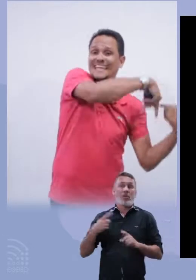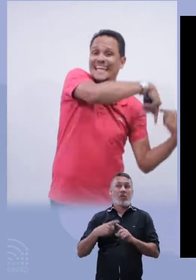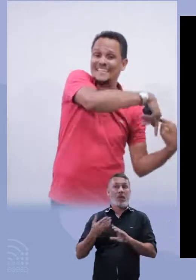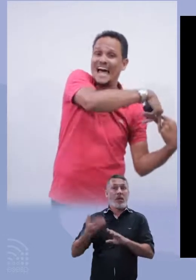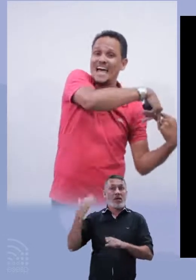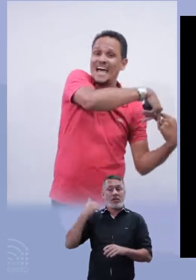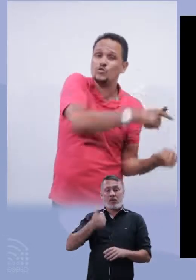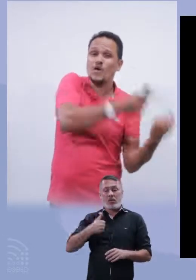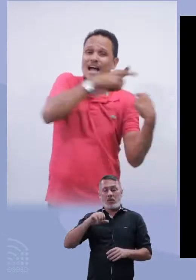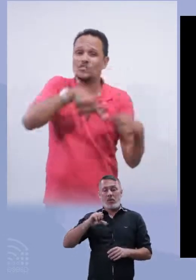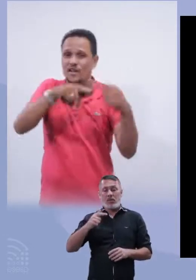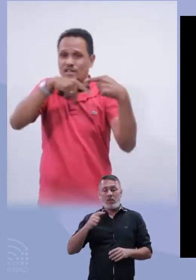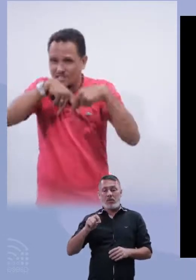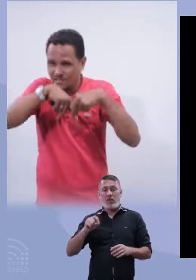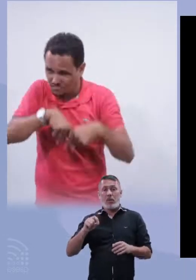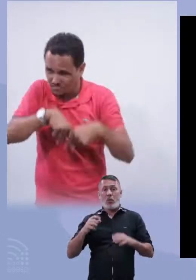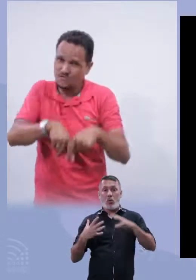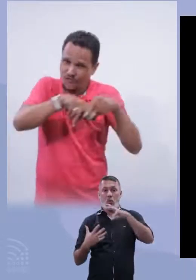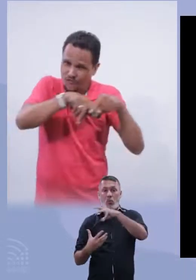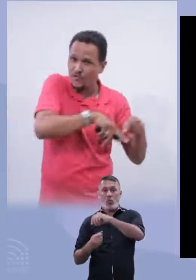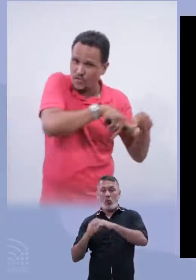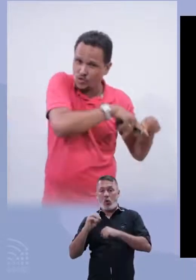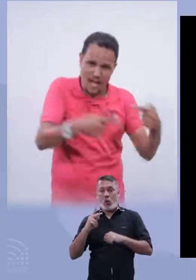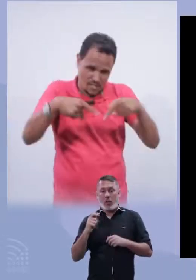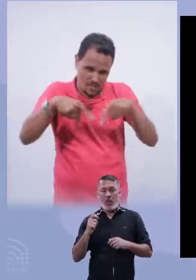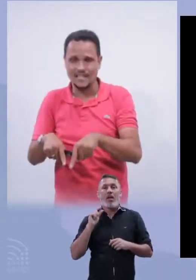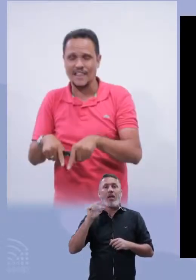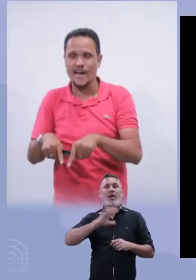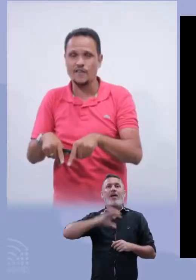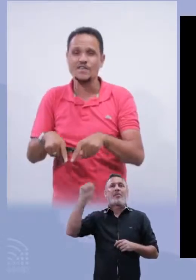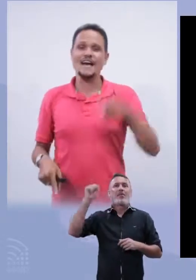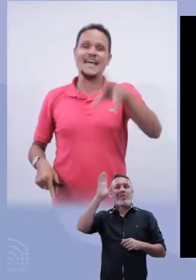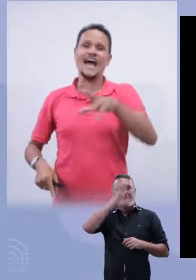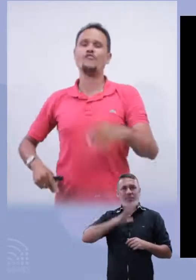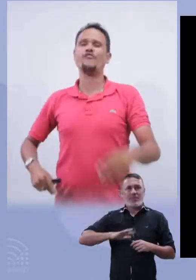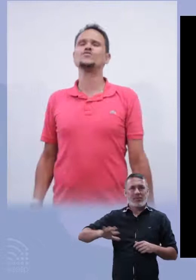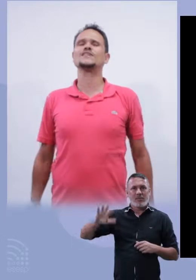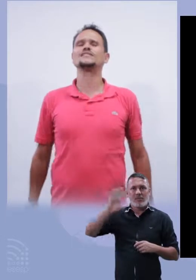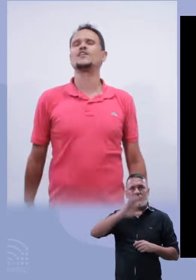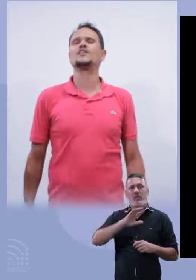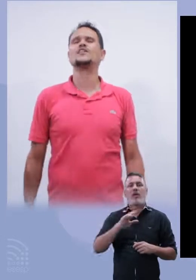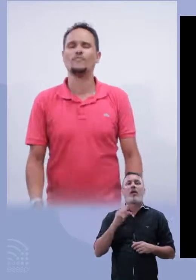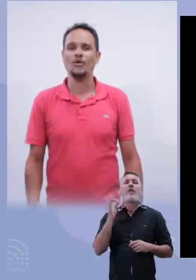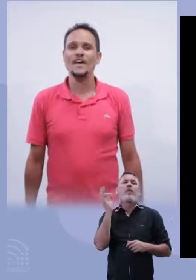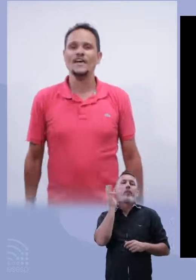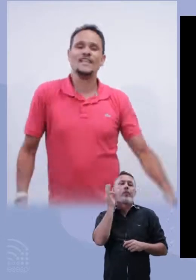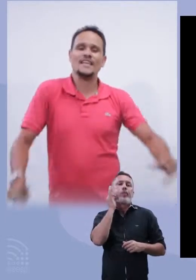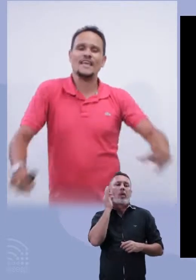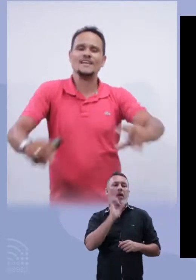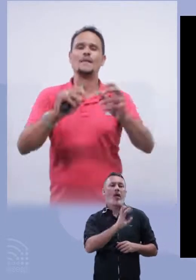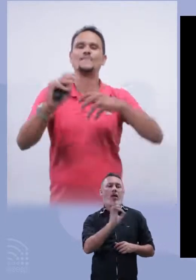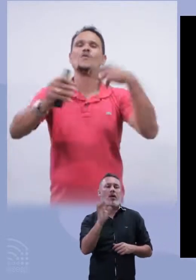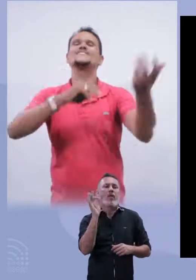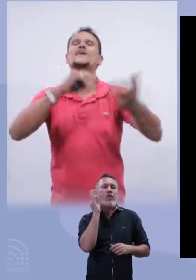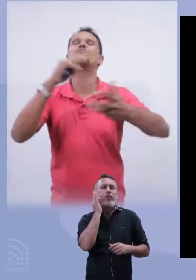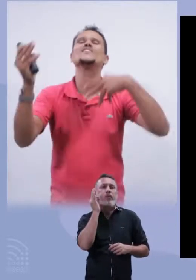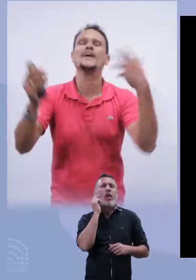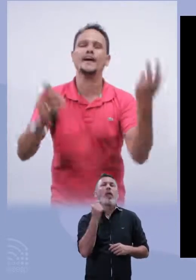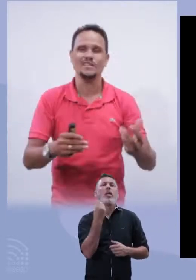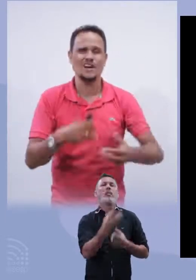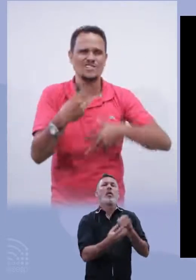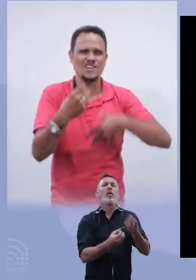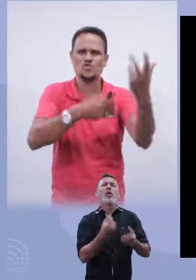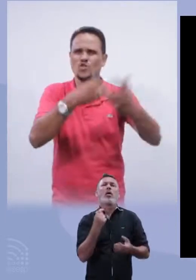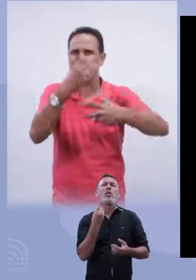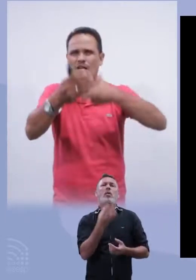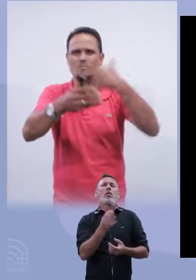de 70, os jogadores que foram vitoriosos, brasileiros, ganharam Fusca 0 km, e ninguém sabe de onde saiu o